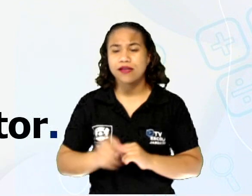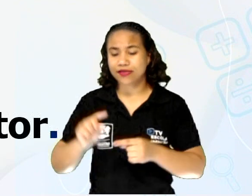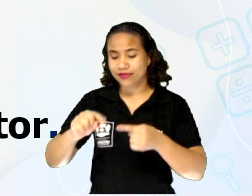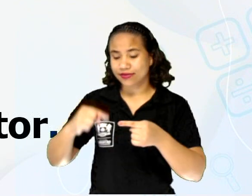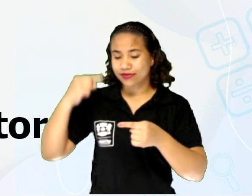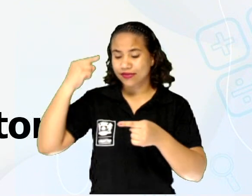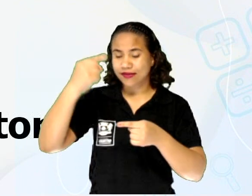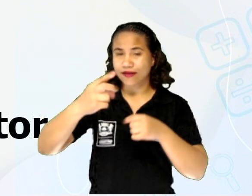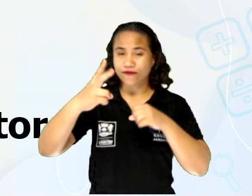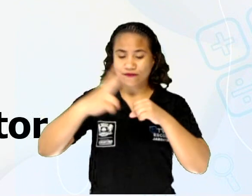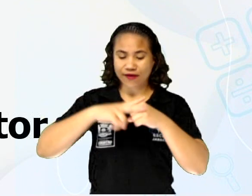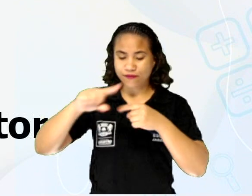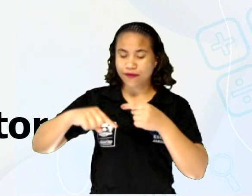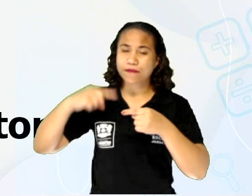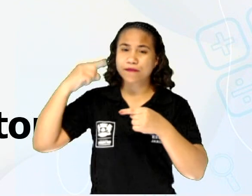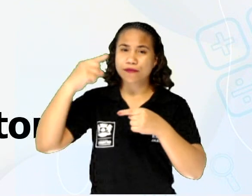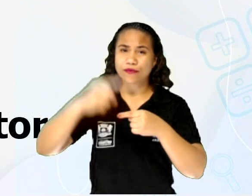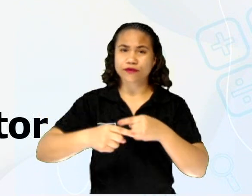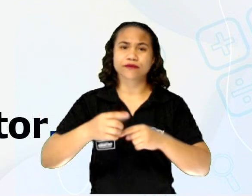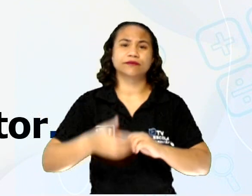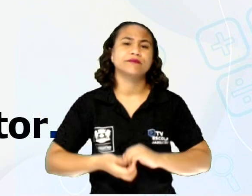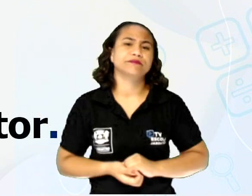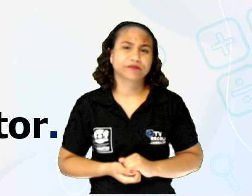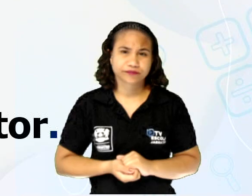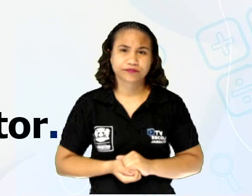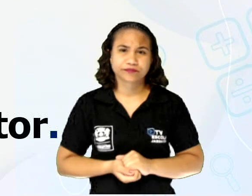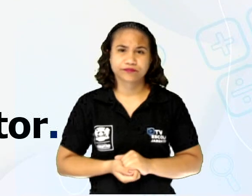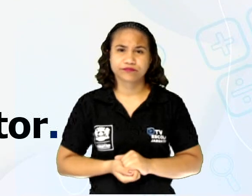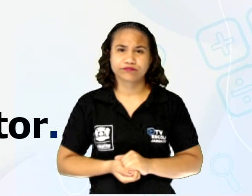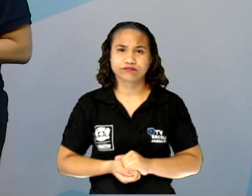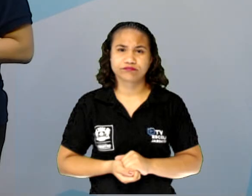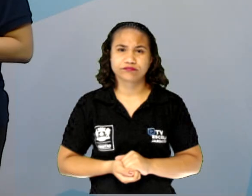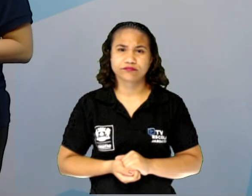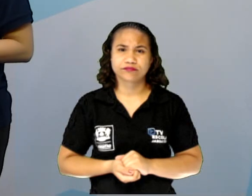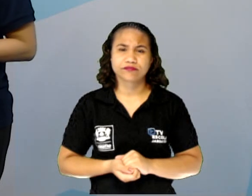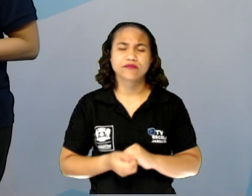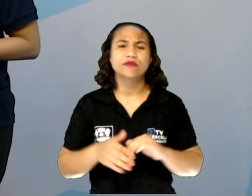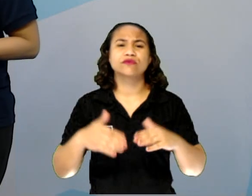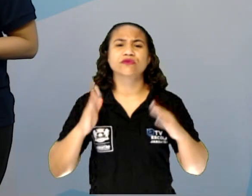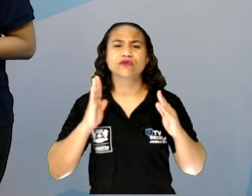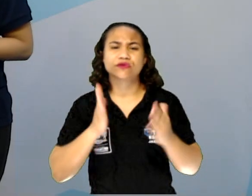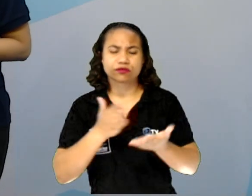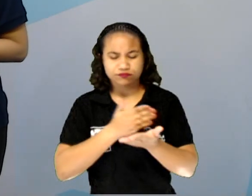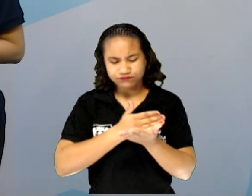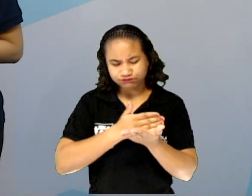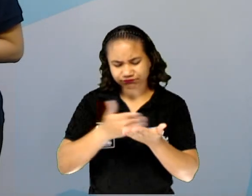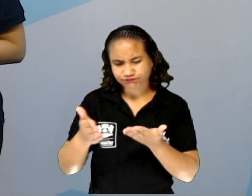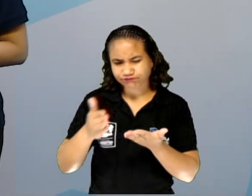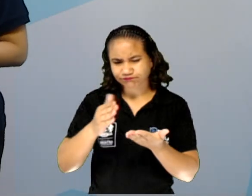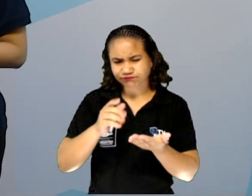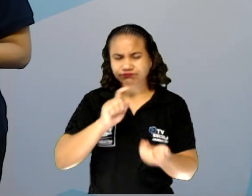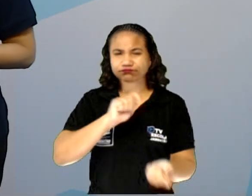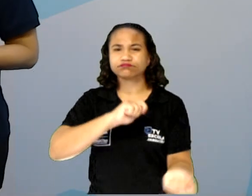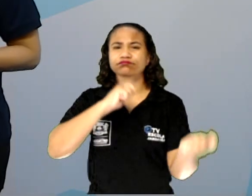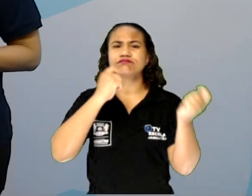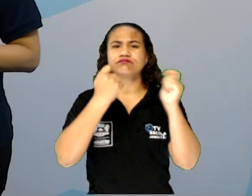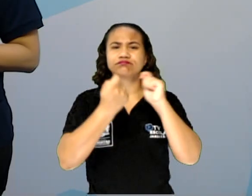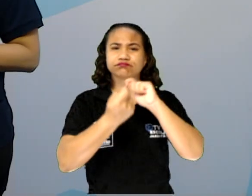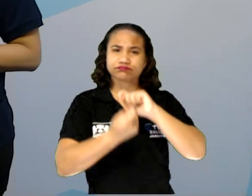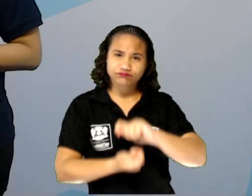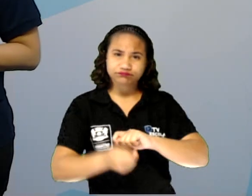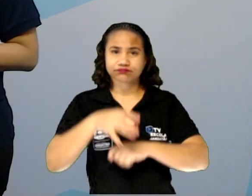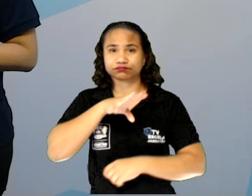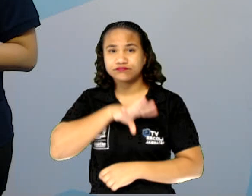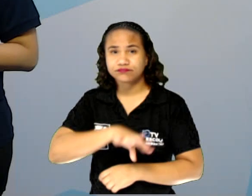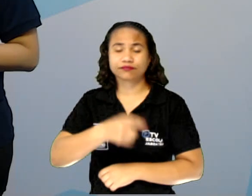depois do verbo. He is not a doctor. Então, aí já começa a pequena diferença entre o português e o